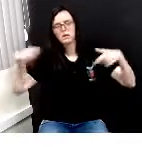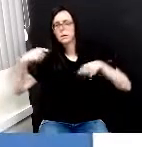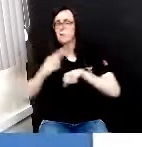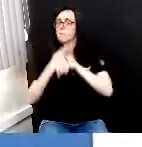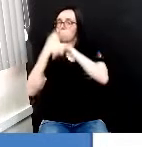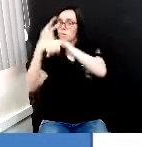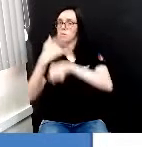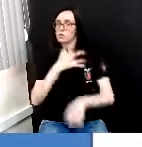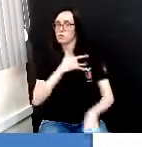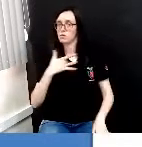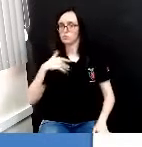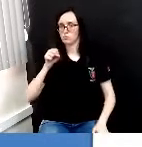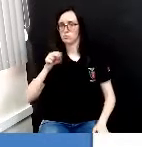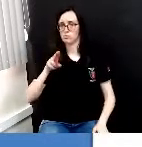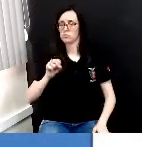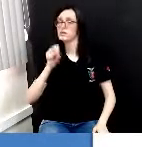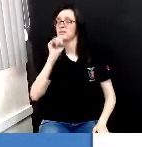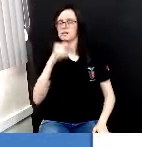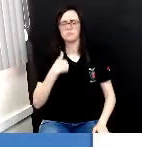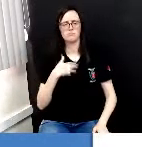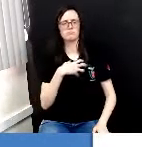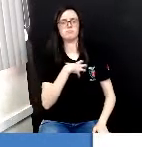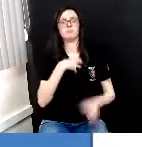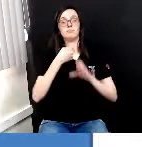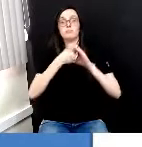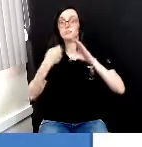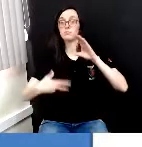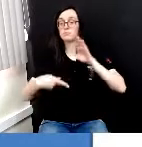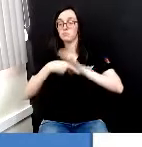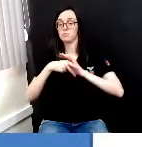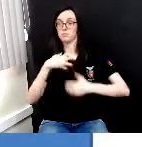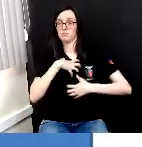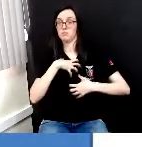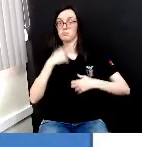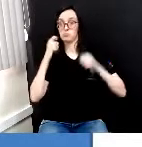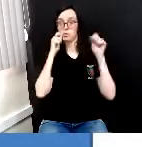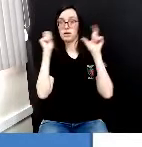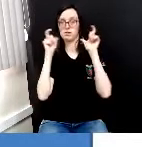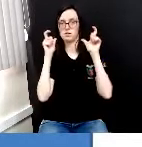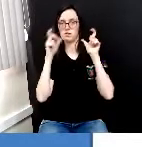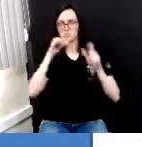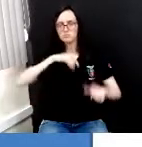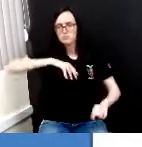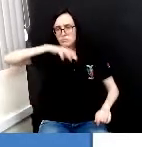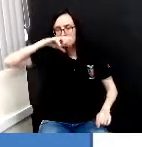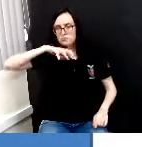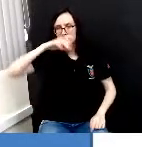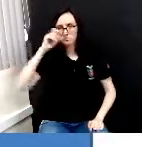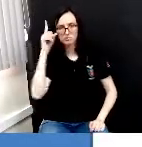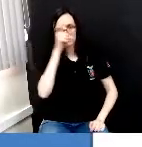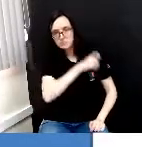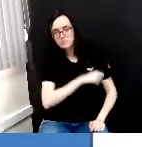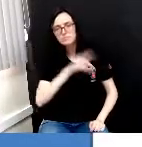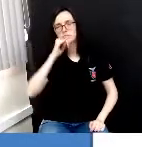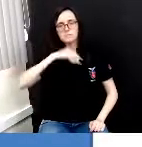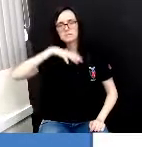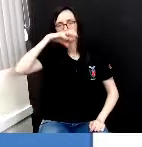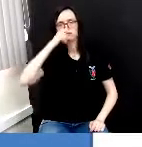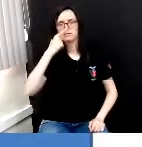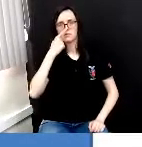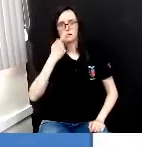unidade básica de saúde se elas têm algum sinal que a gente tenha que ter alarme. Tenha falta de ar, esteja com a